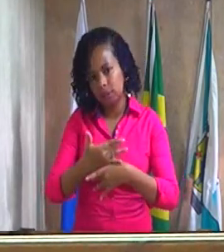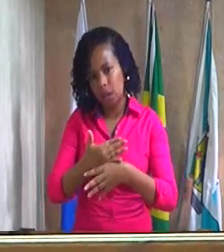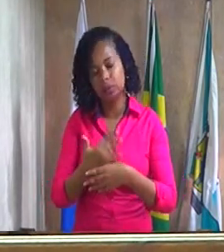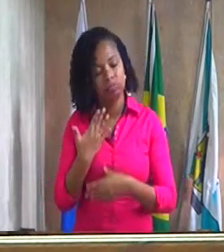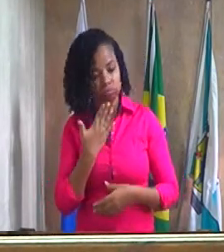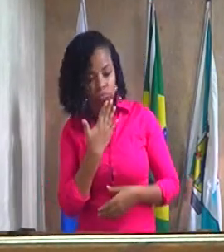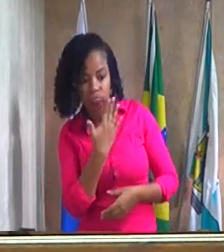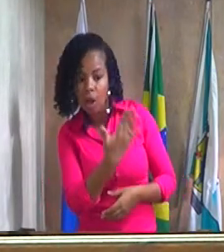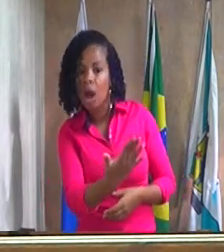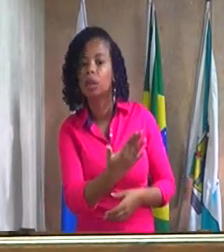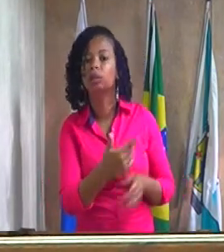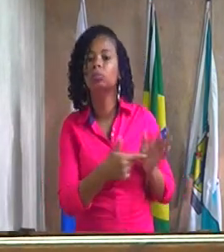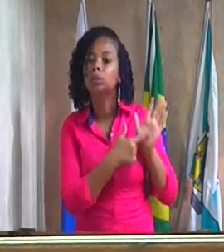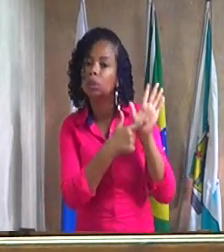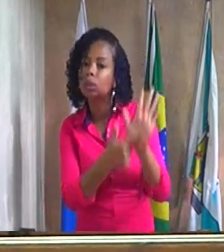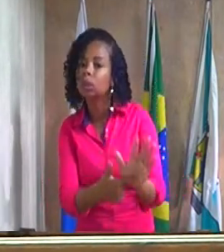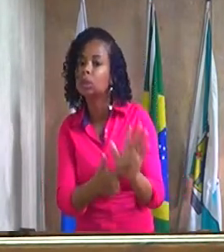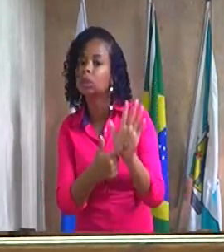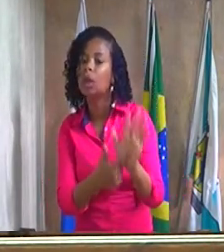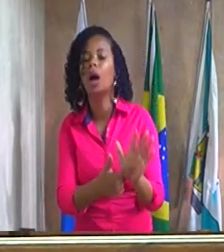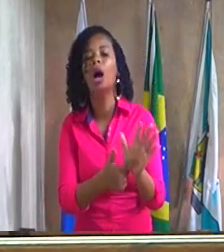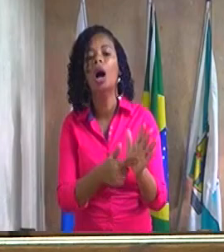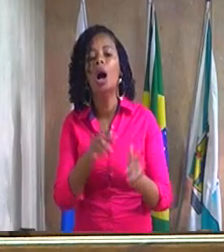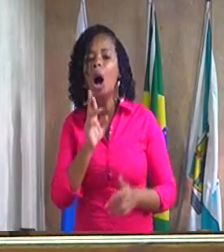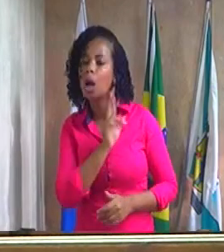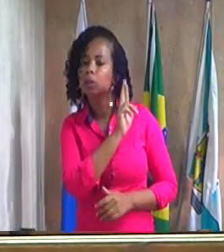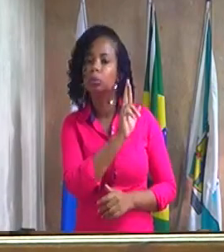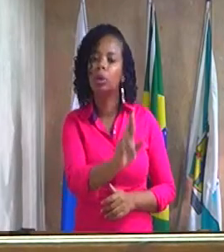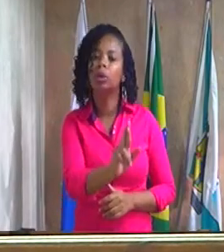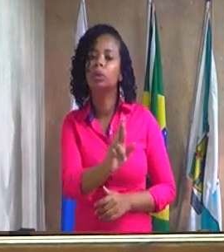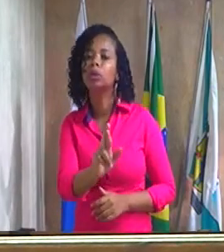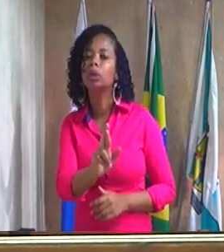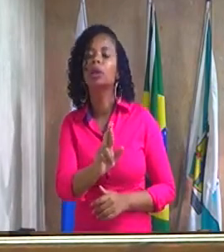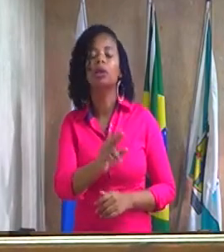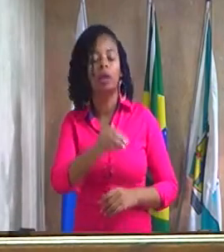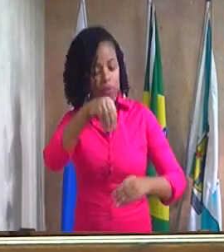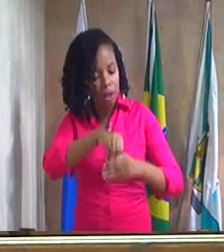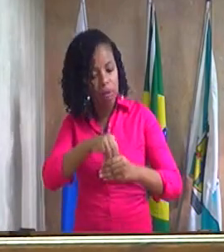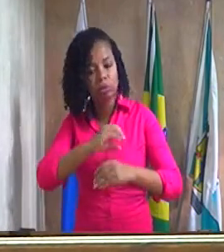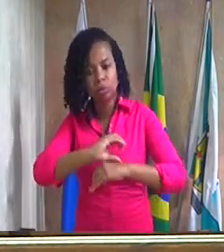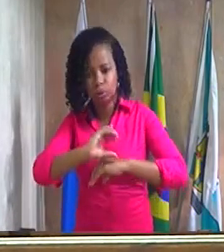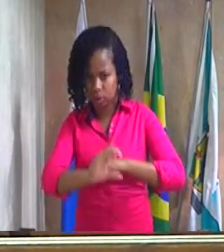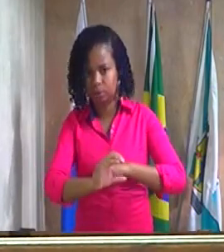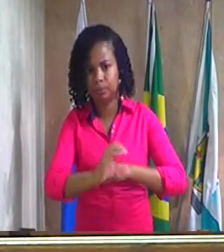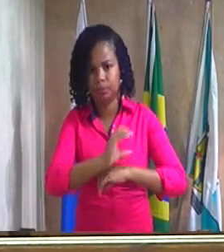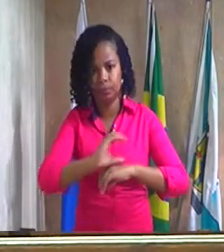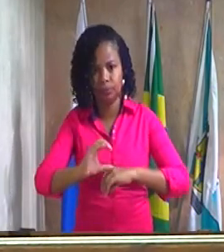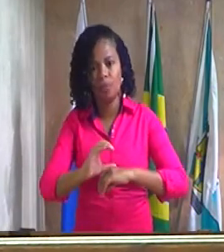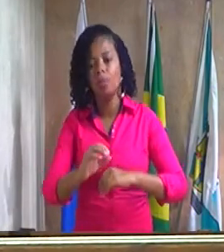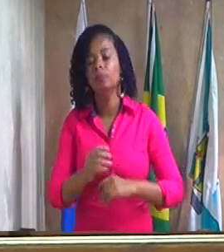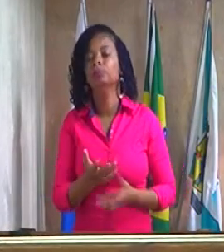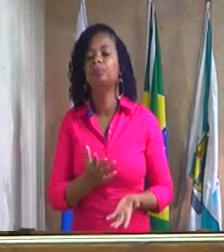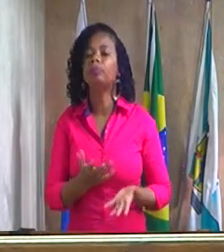colocando, né, como uma afirmação daquilo que está na Constituição Federal. Então, nesse